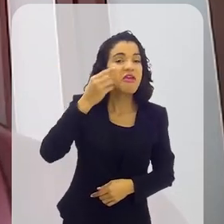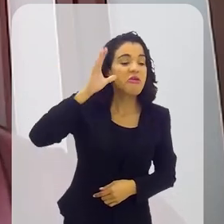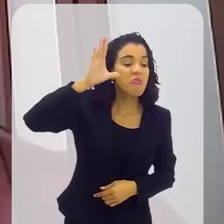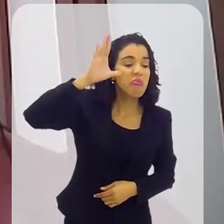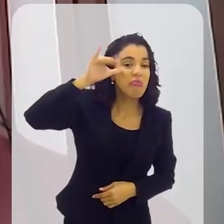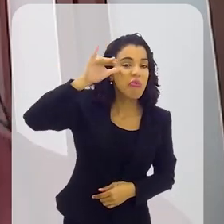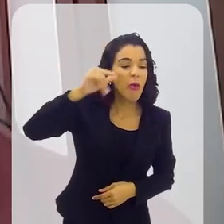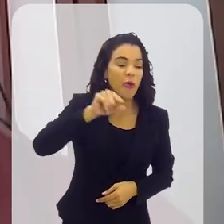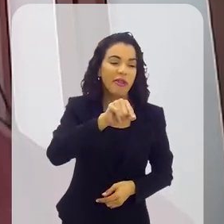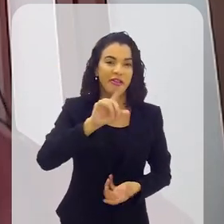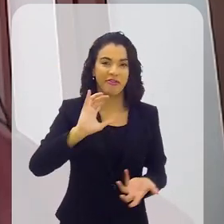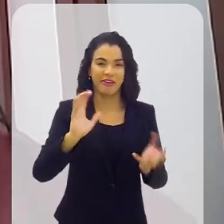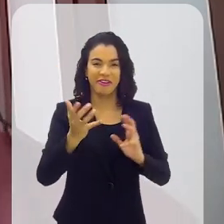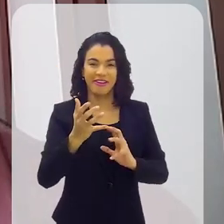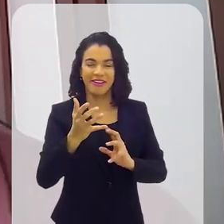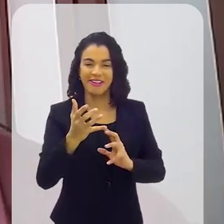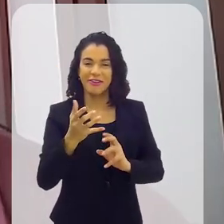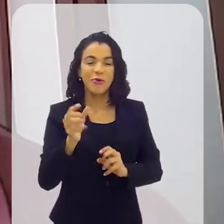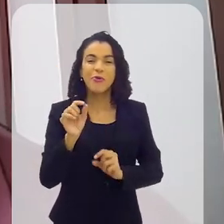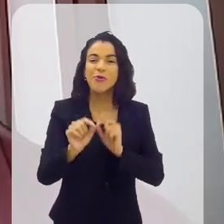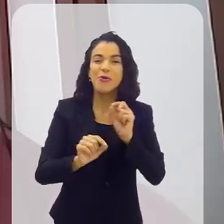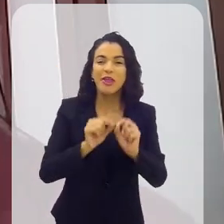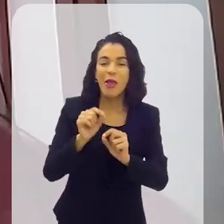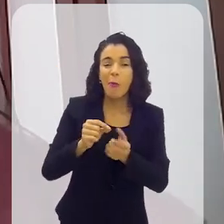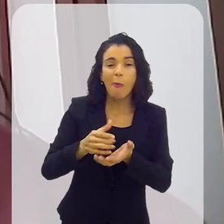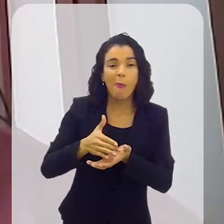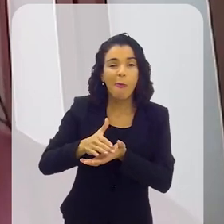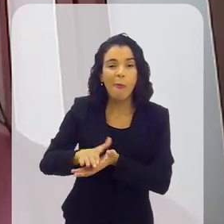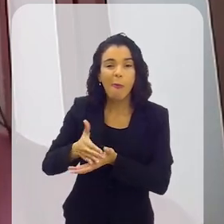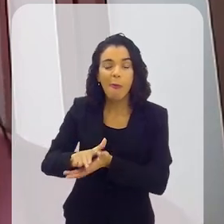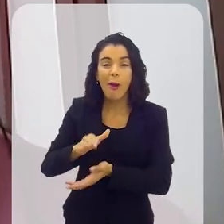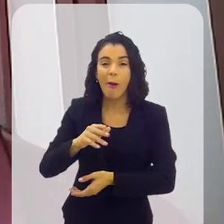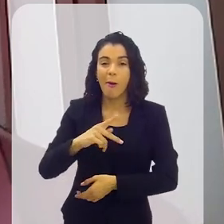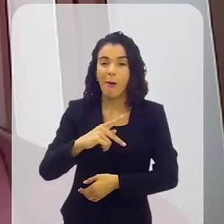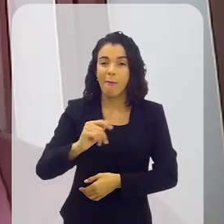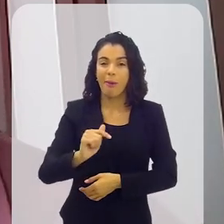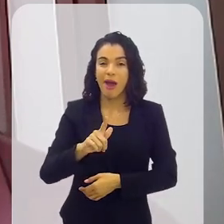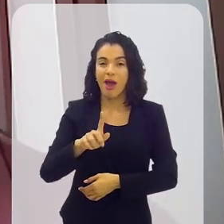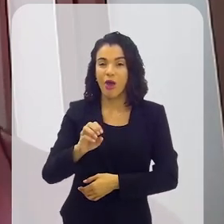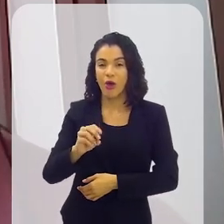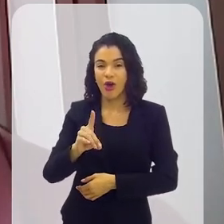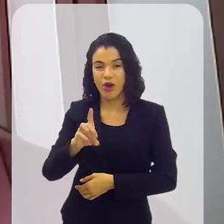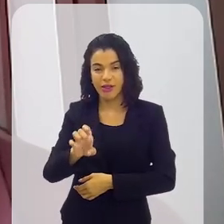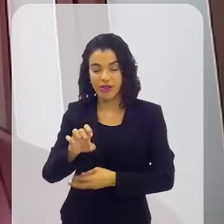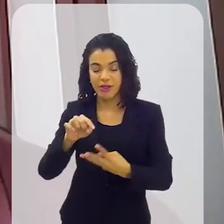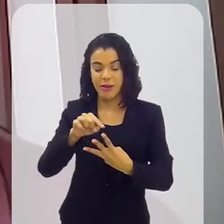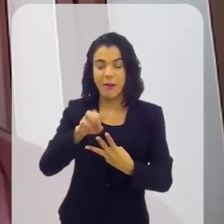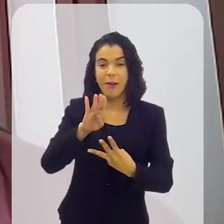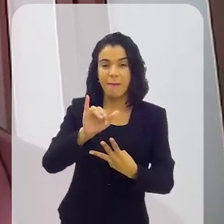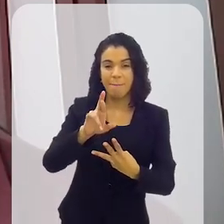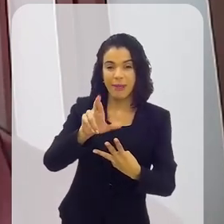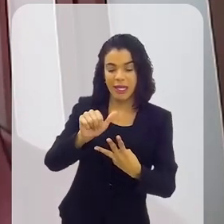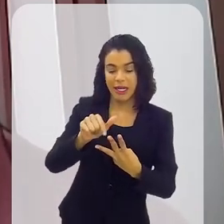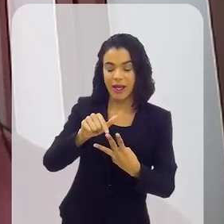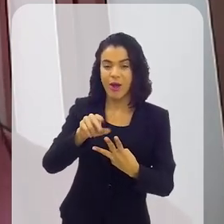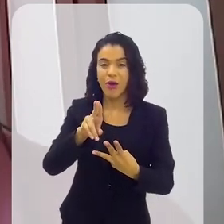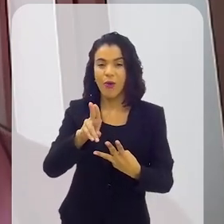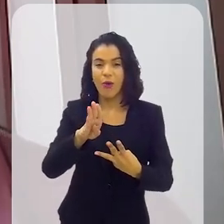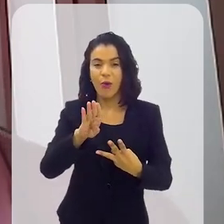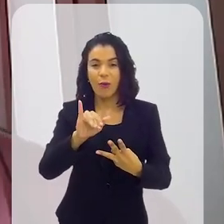o que estava acontecendo ali, que era nada mais do que o pagode que o Bira e o Birani e o